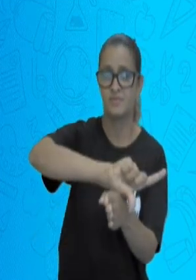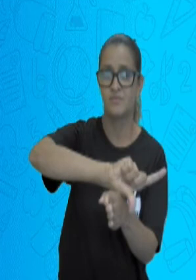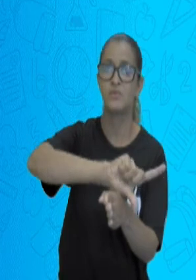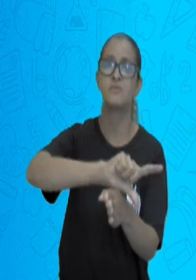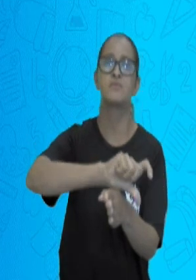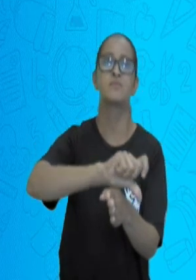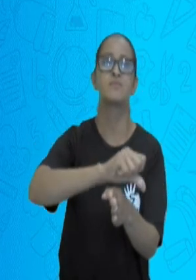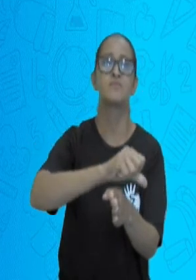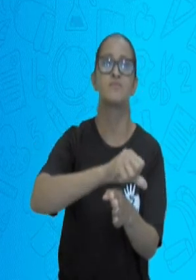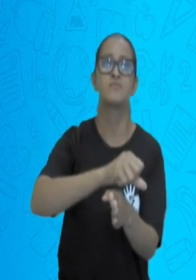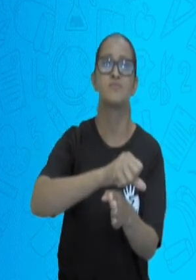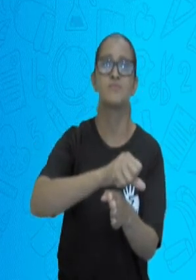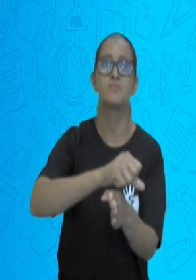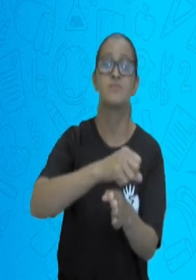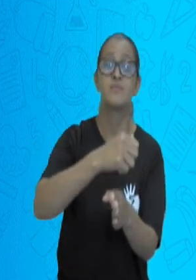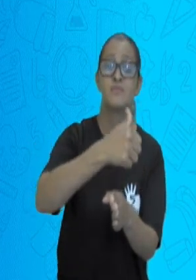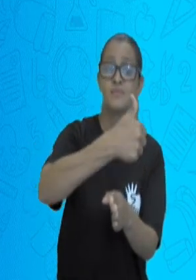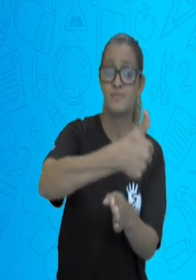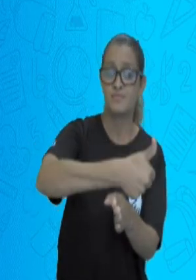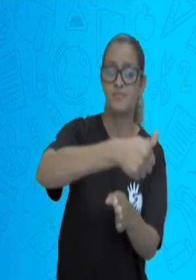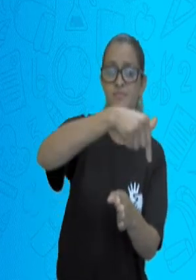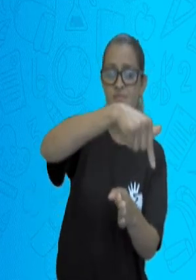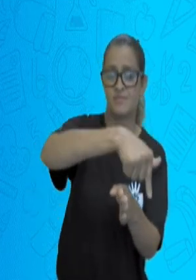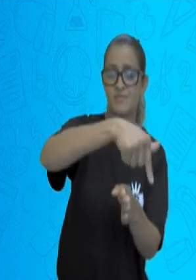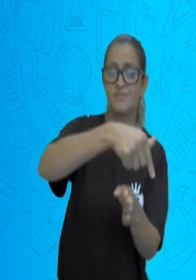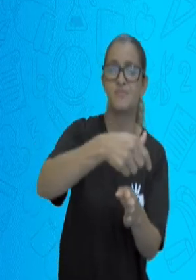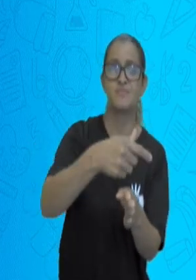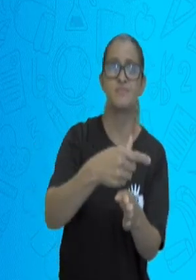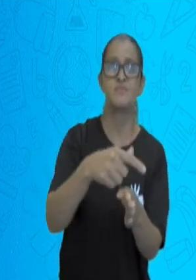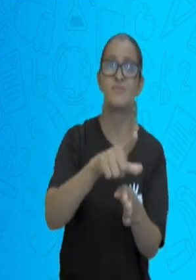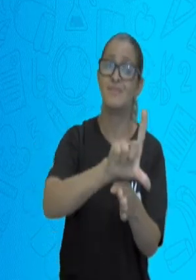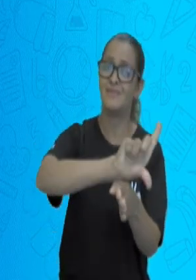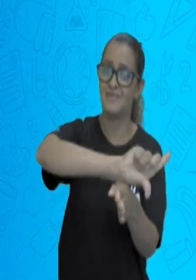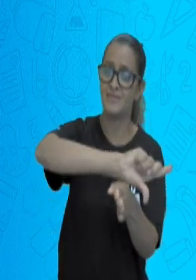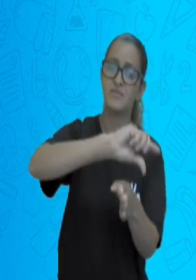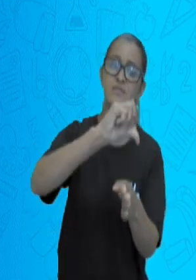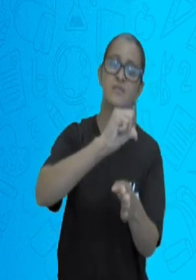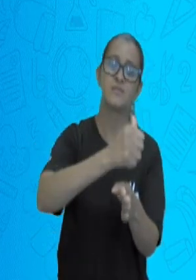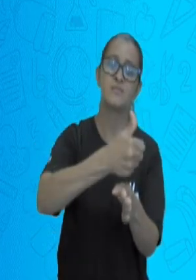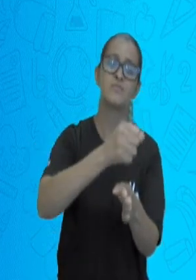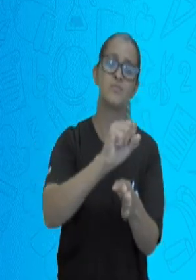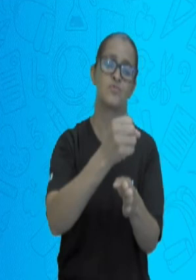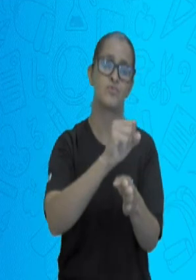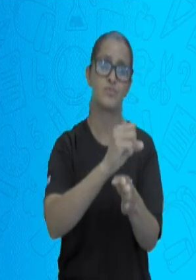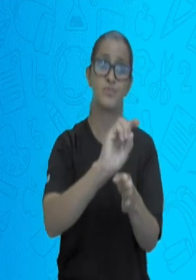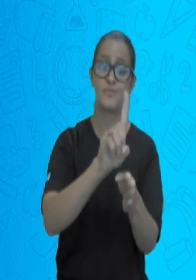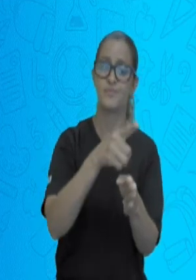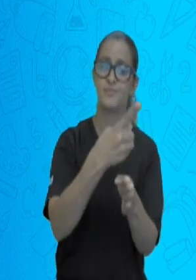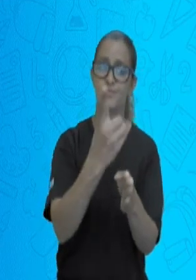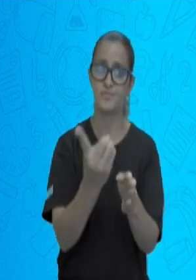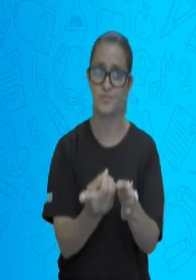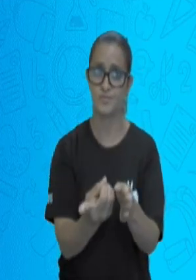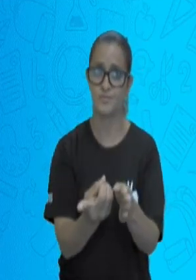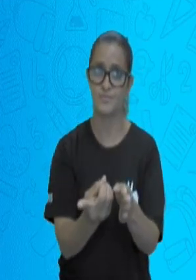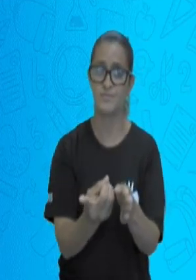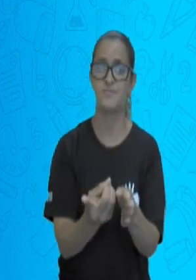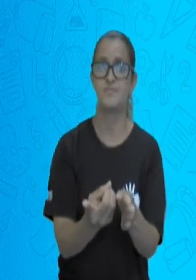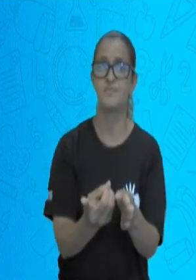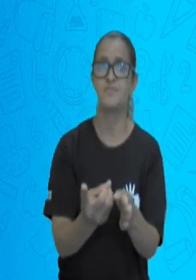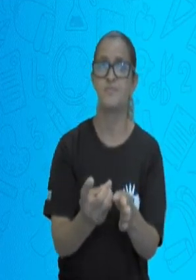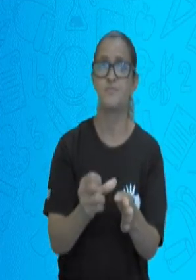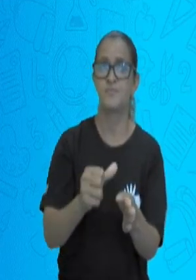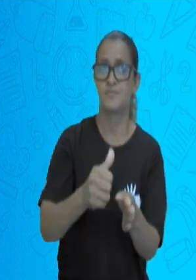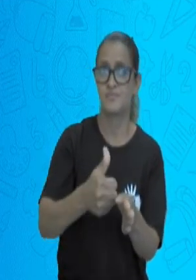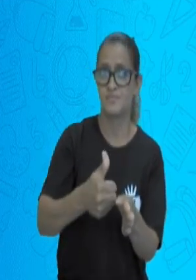Nós temos agora o 17, que vem antes do 18. Depois do 18,